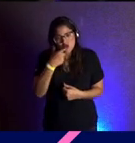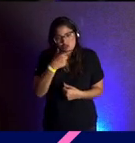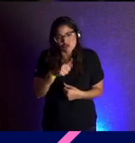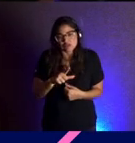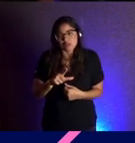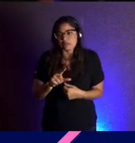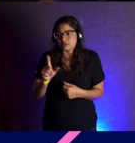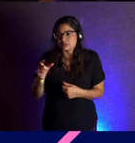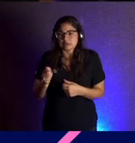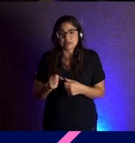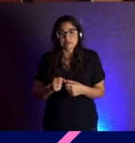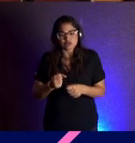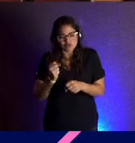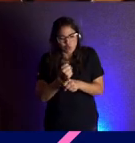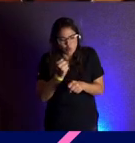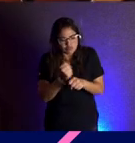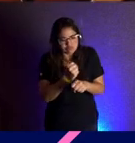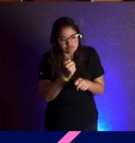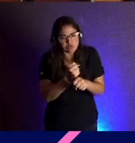eso.